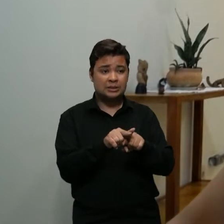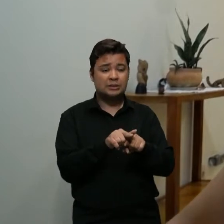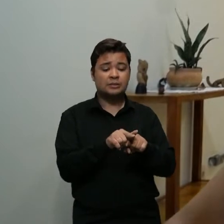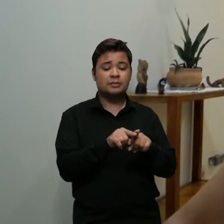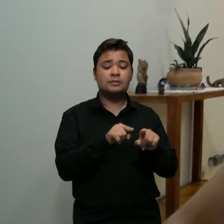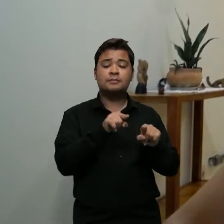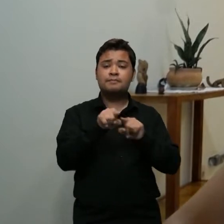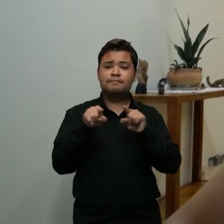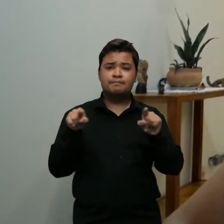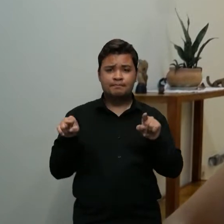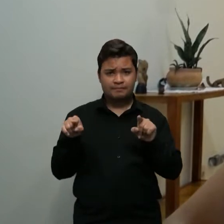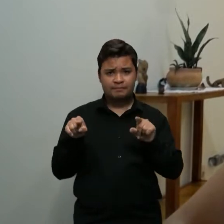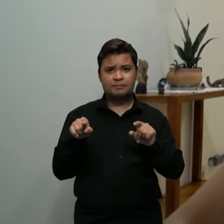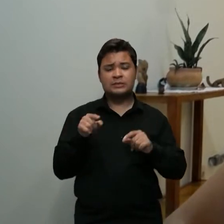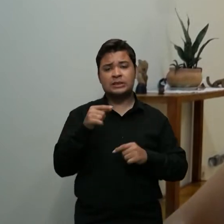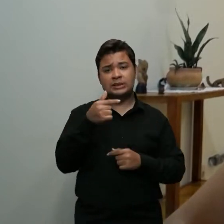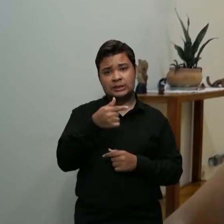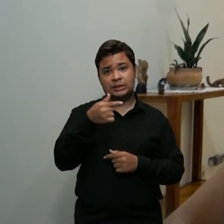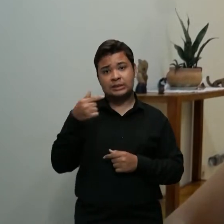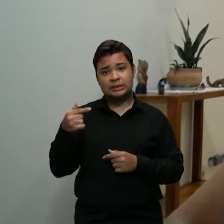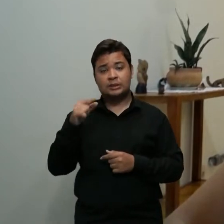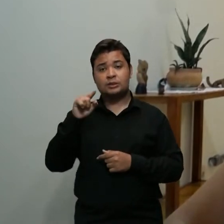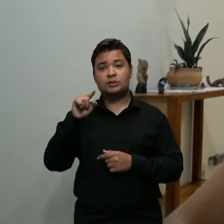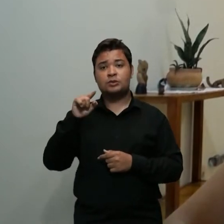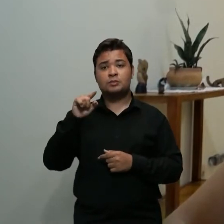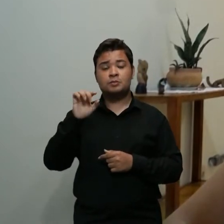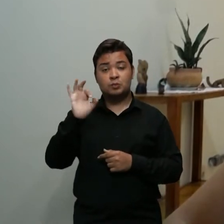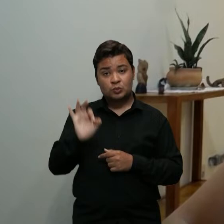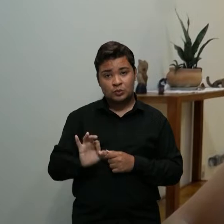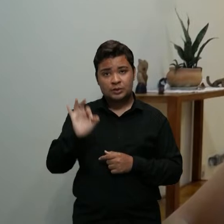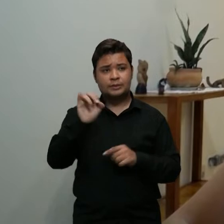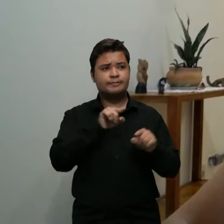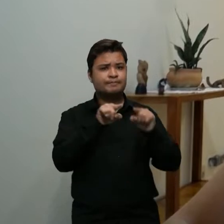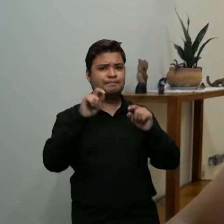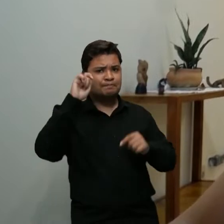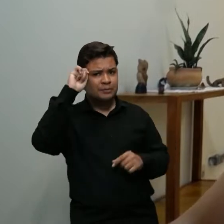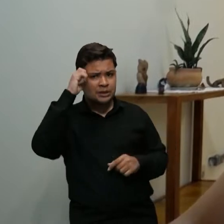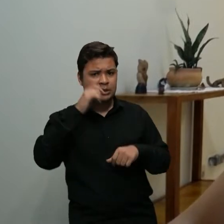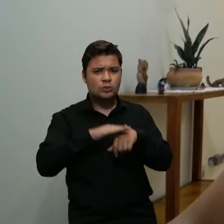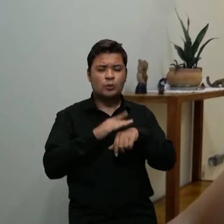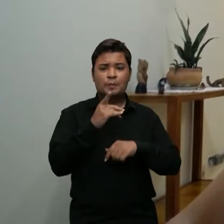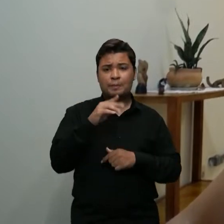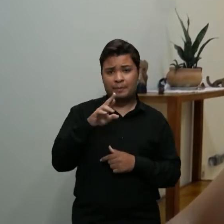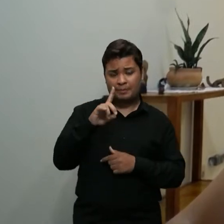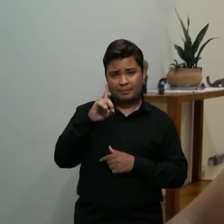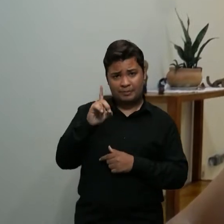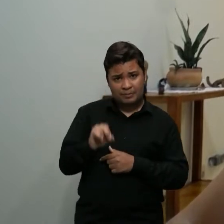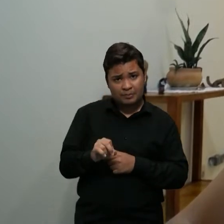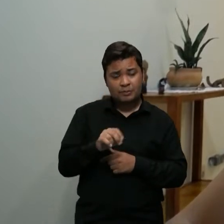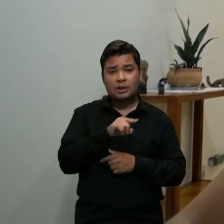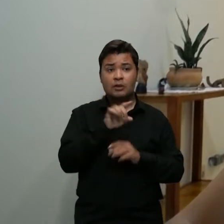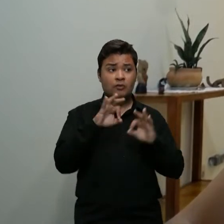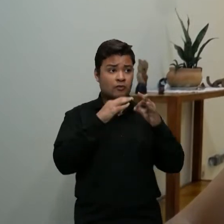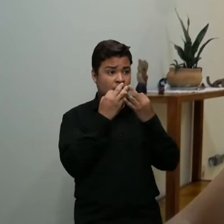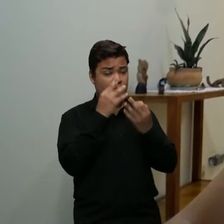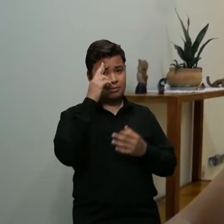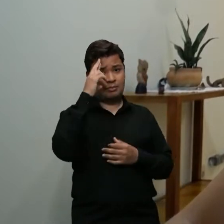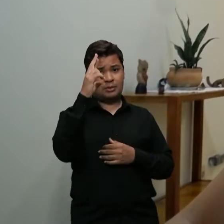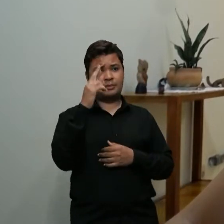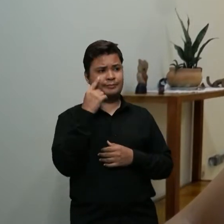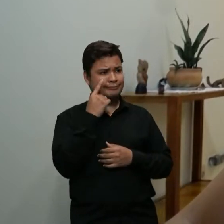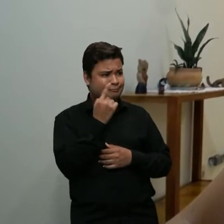é 67% de pretos e pardos. Então, a gente tem aí, né, uma fatia da população que é